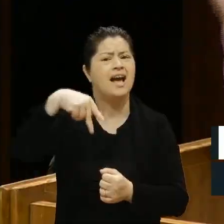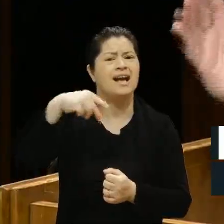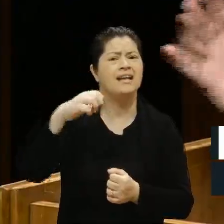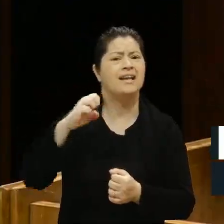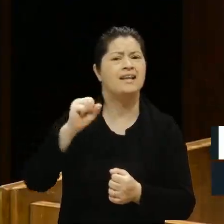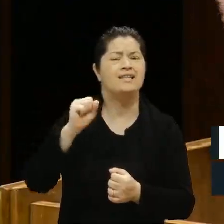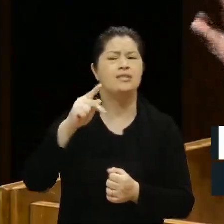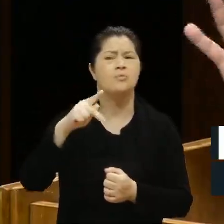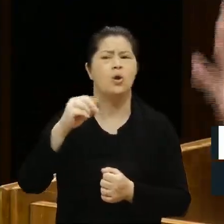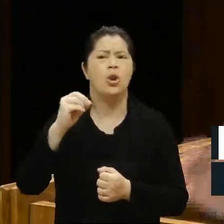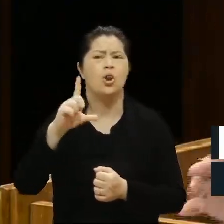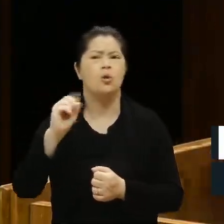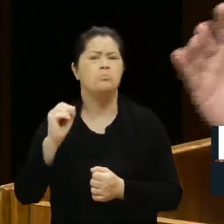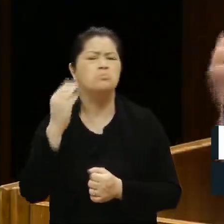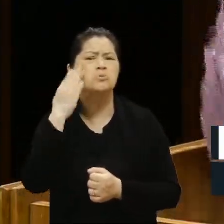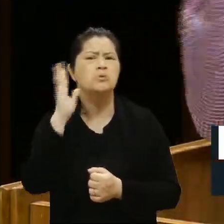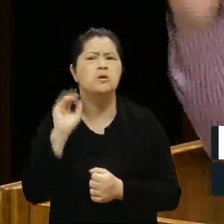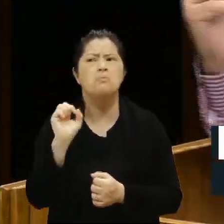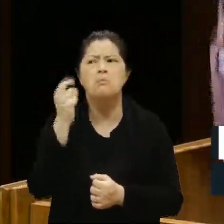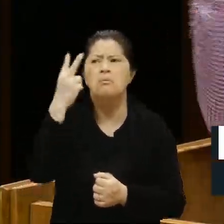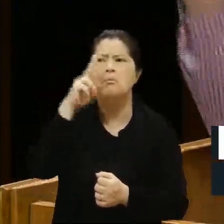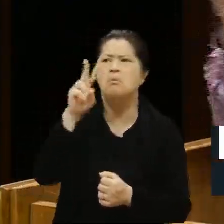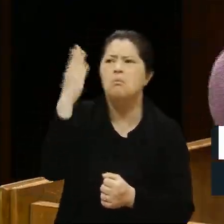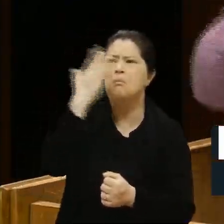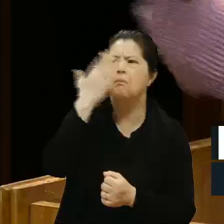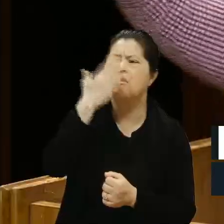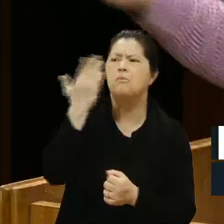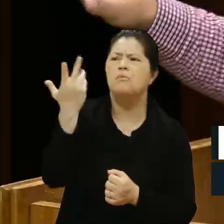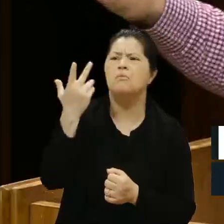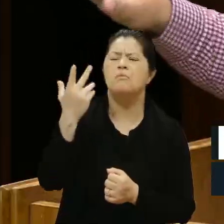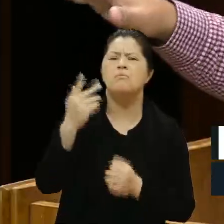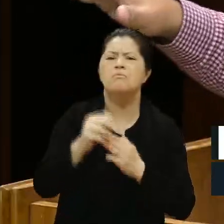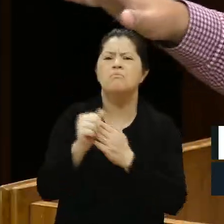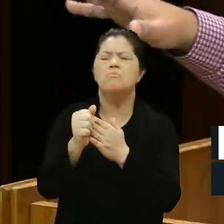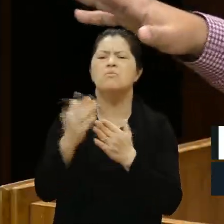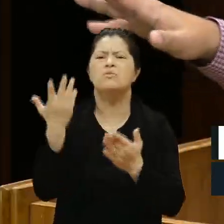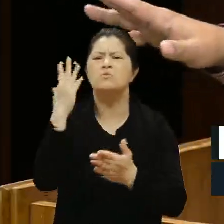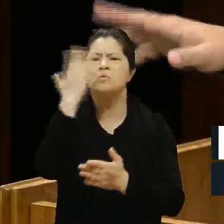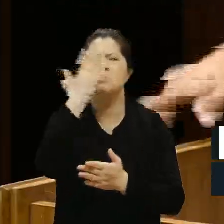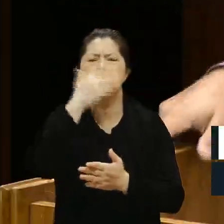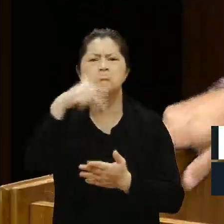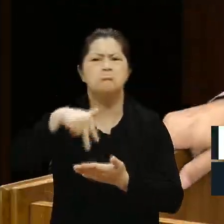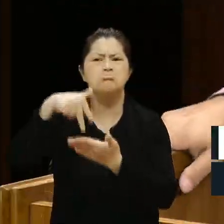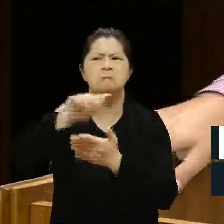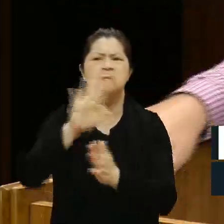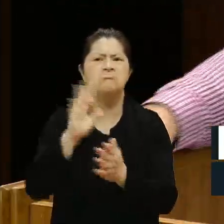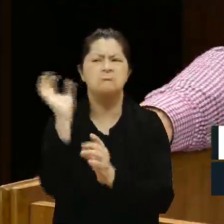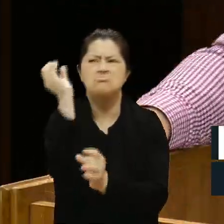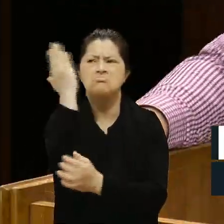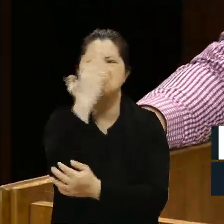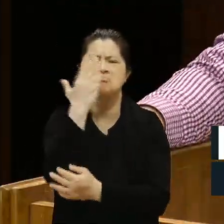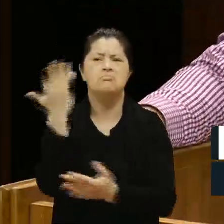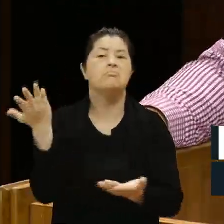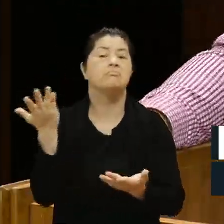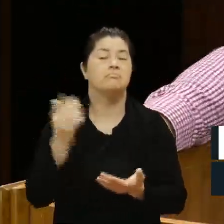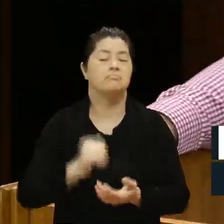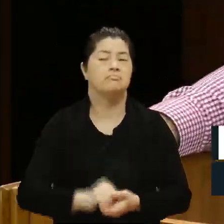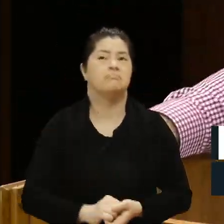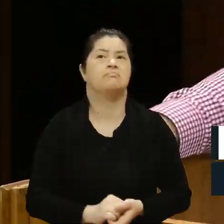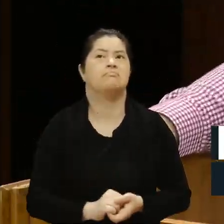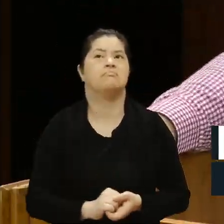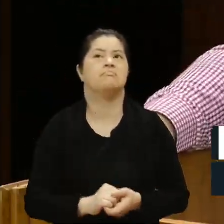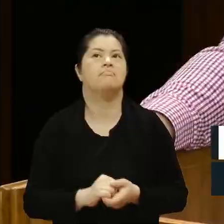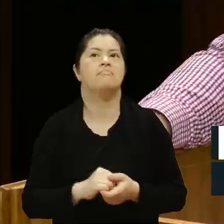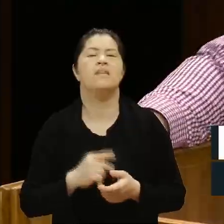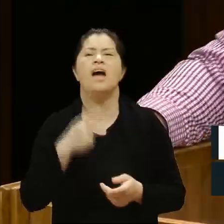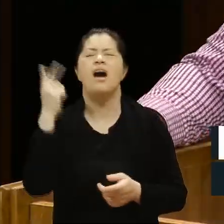porque não sei o que aconteceu, não vejo, era tanta mão do Néspolo, e agora não se vê em lugar nenhum. Mas focando aqui, ouvi falar